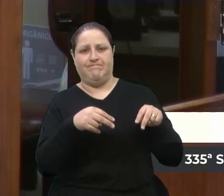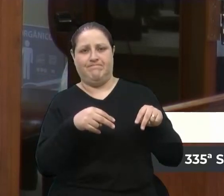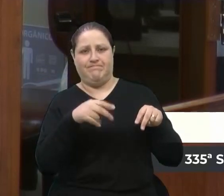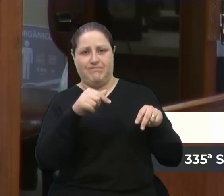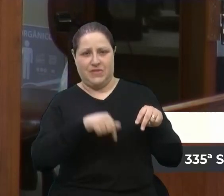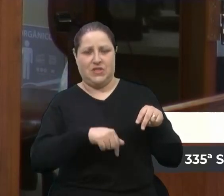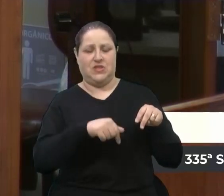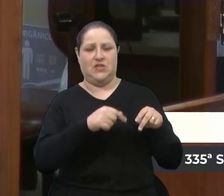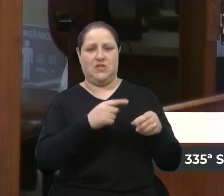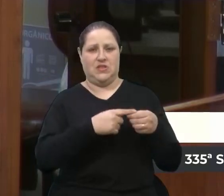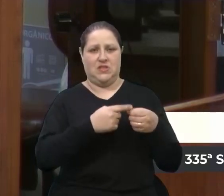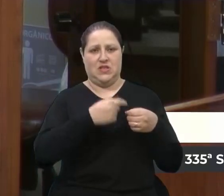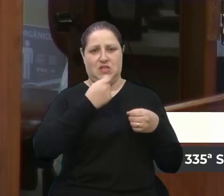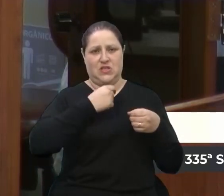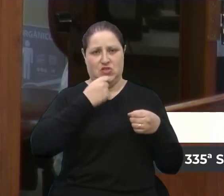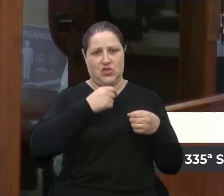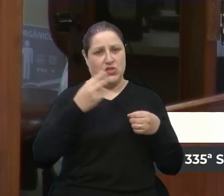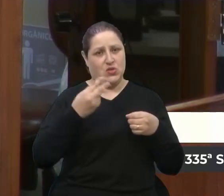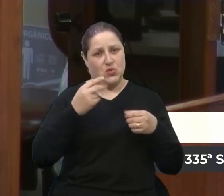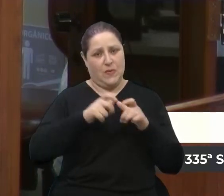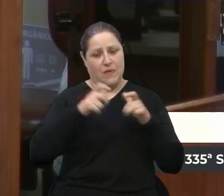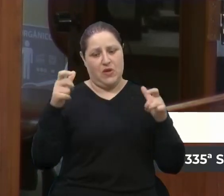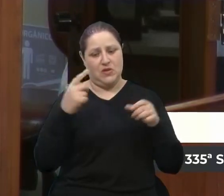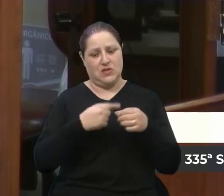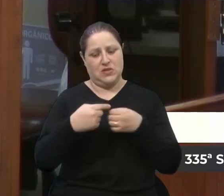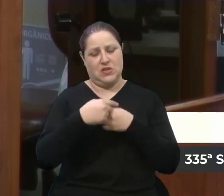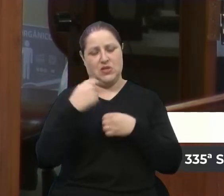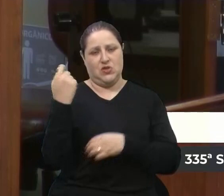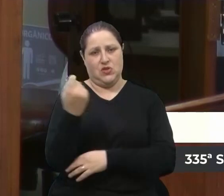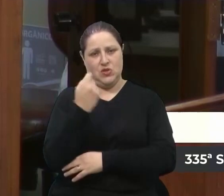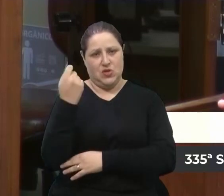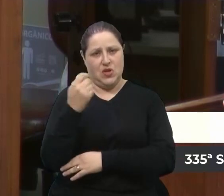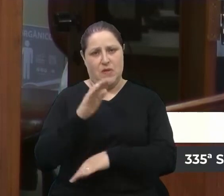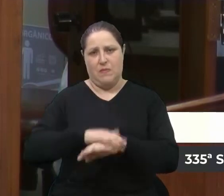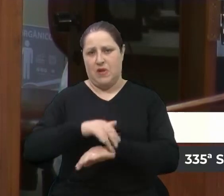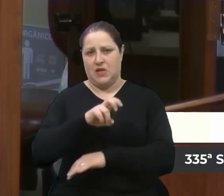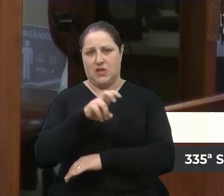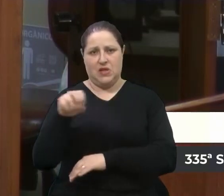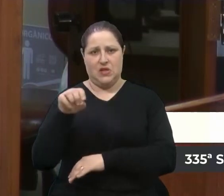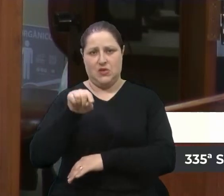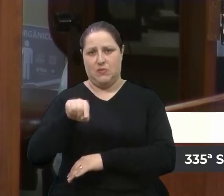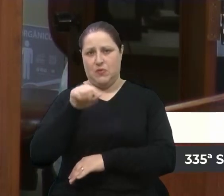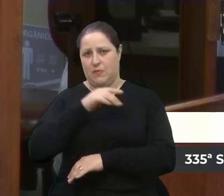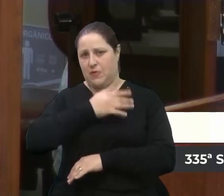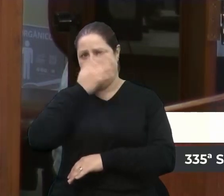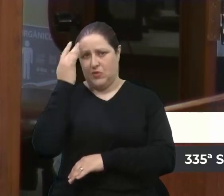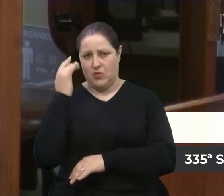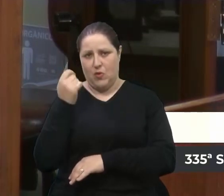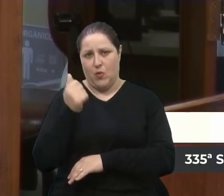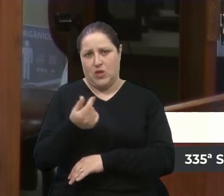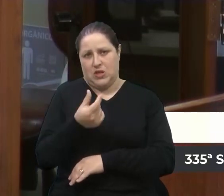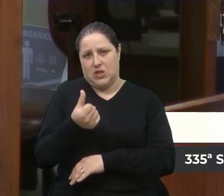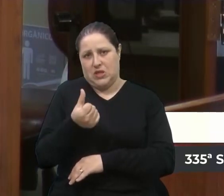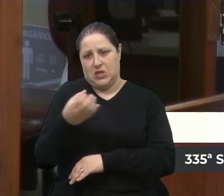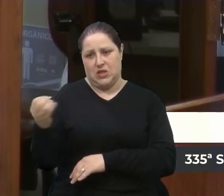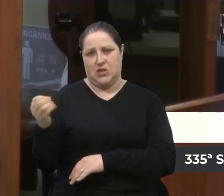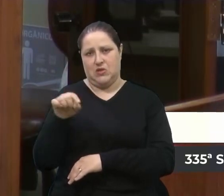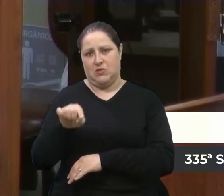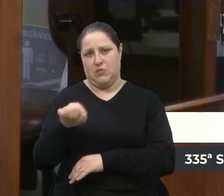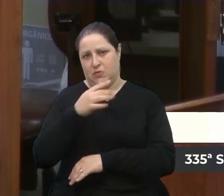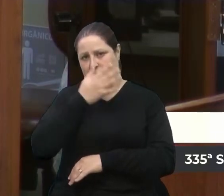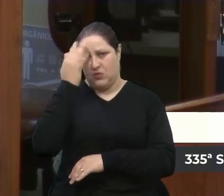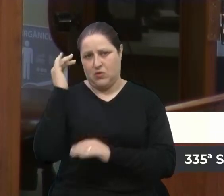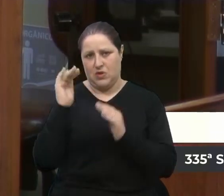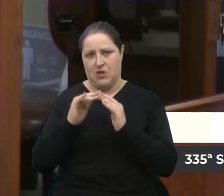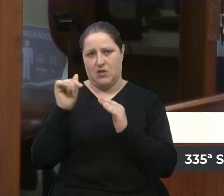para Caxias do Sul, segunda maior cidade do Estado, uma cidade com mais de 500 mil habitantes, quase 600 mil, vereador Bressan.